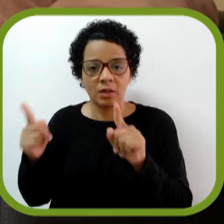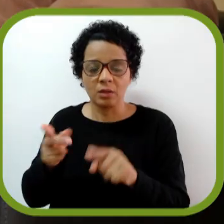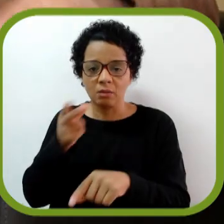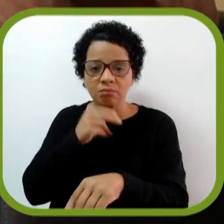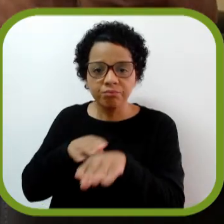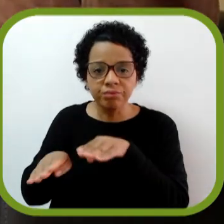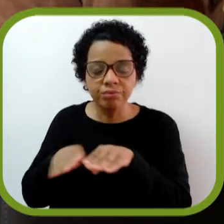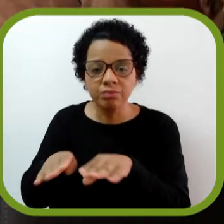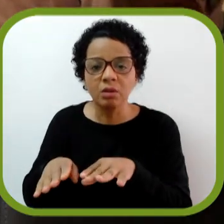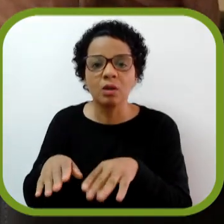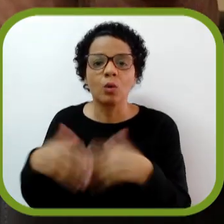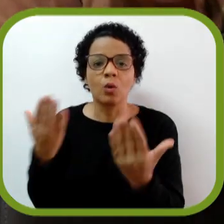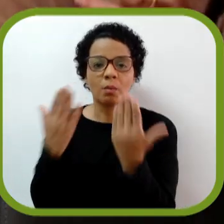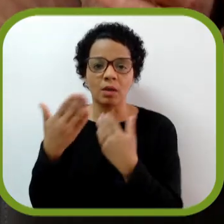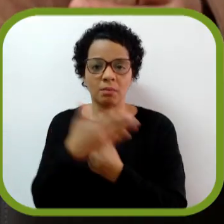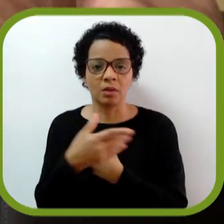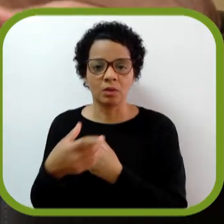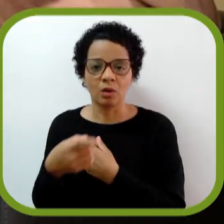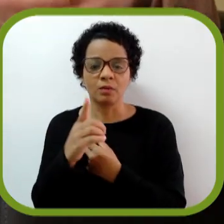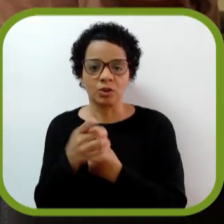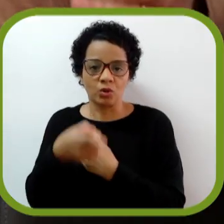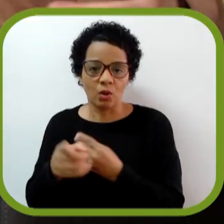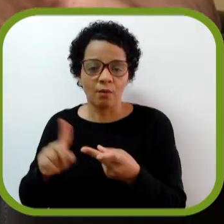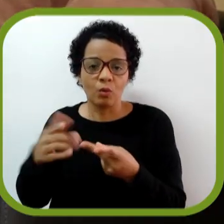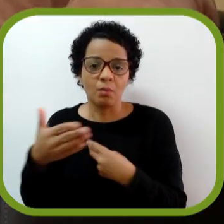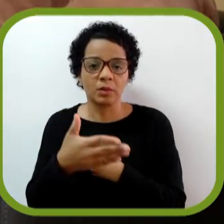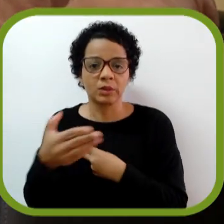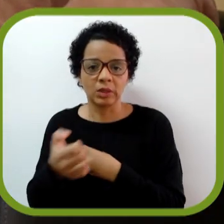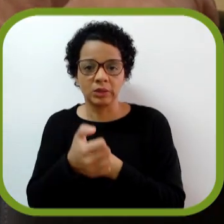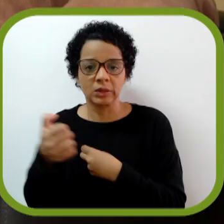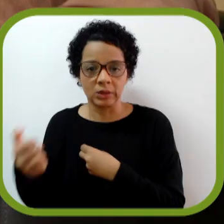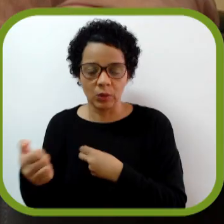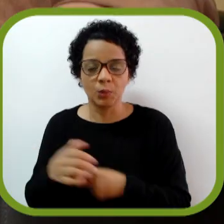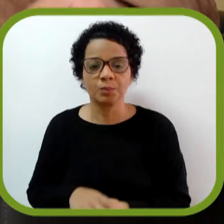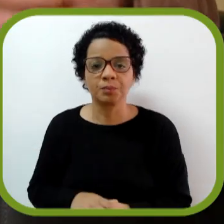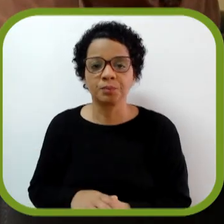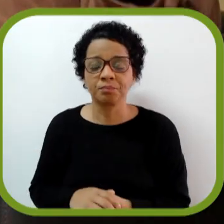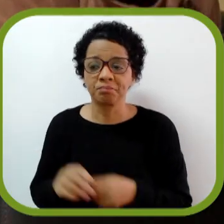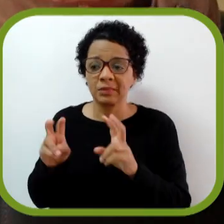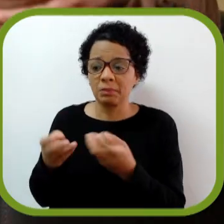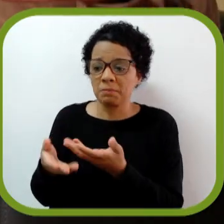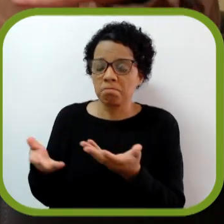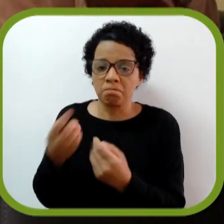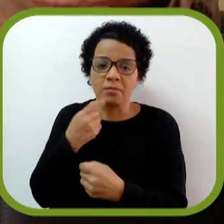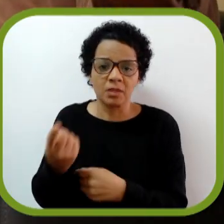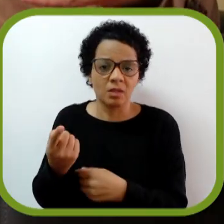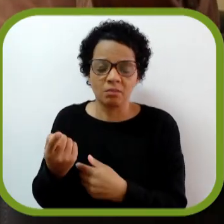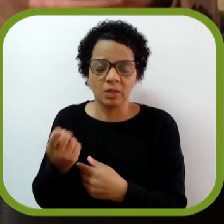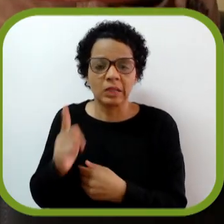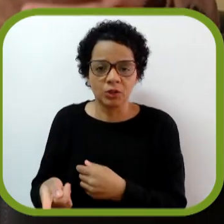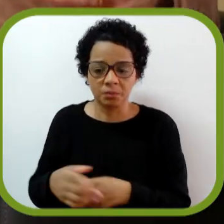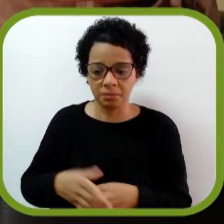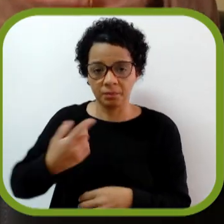a diferença entre estes sismos, o sismo de 1969, o sismo de 1755. E sobre isso eu posso lhe